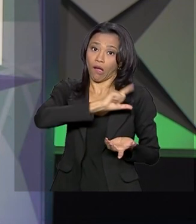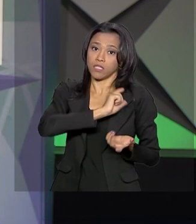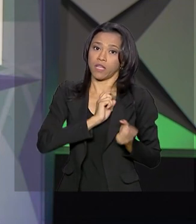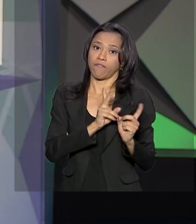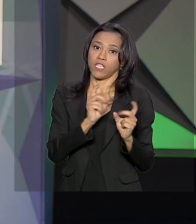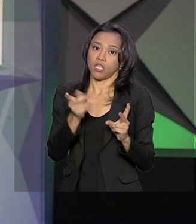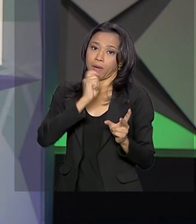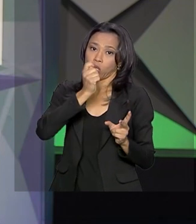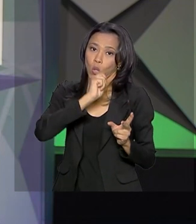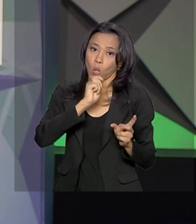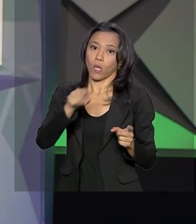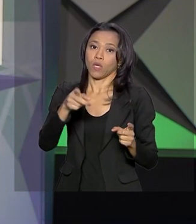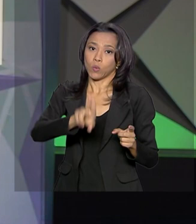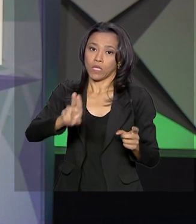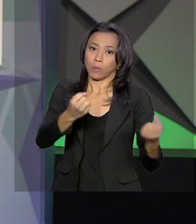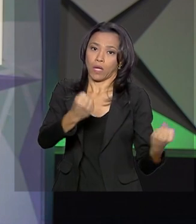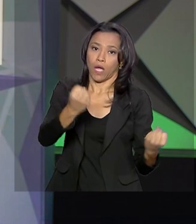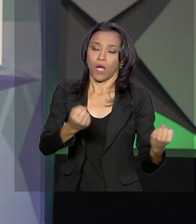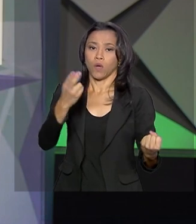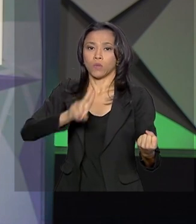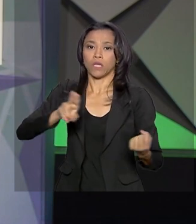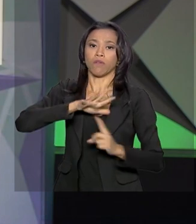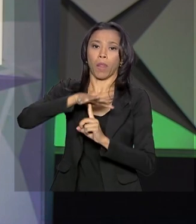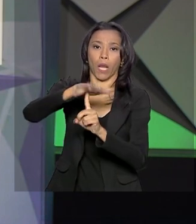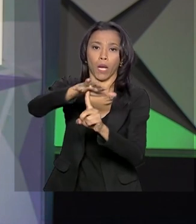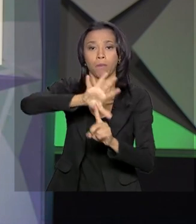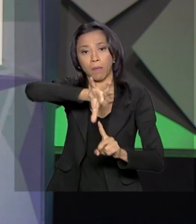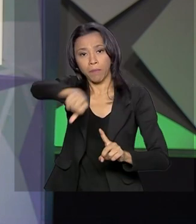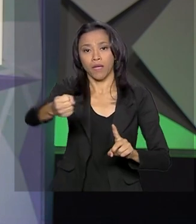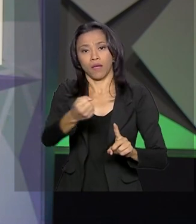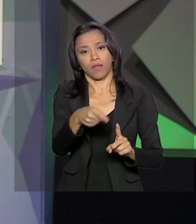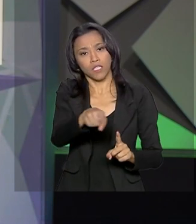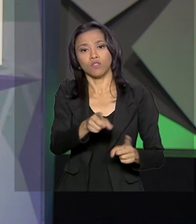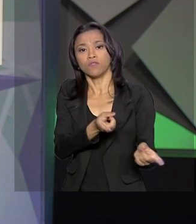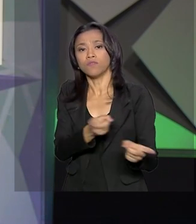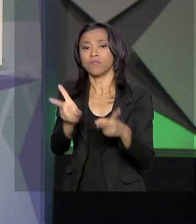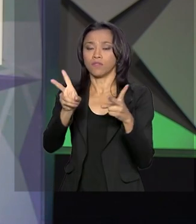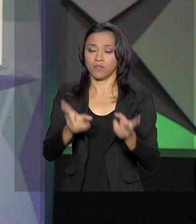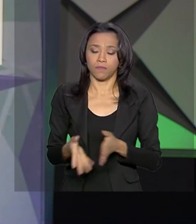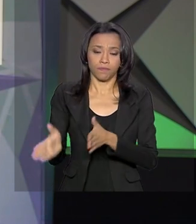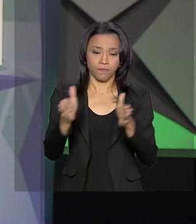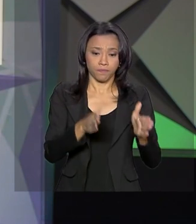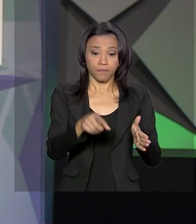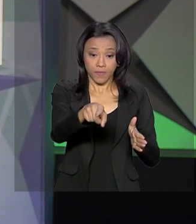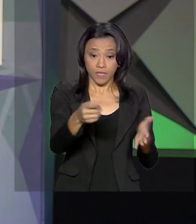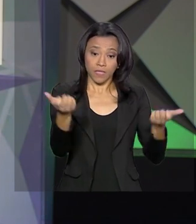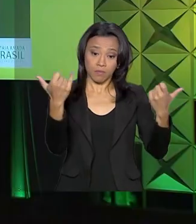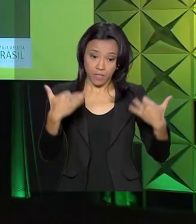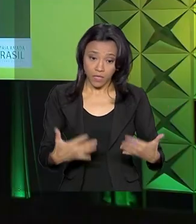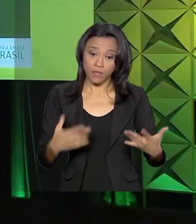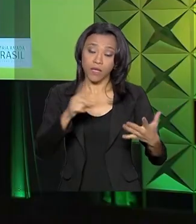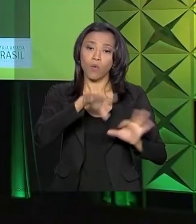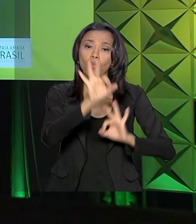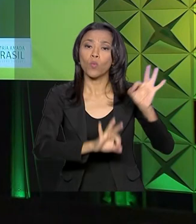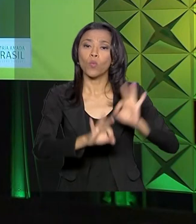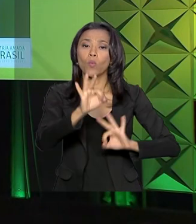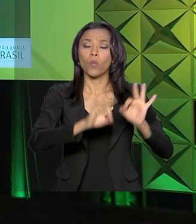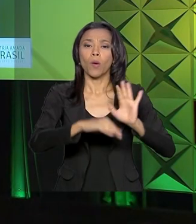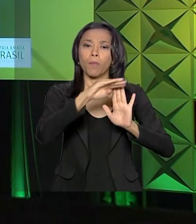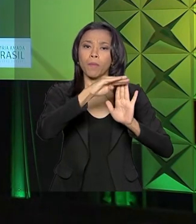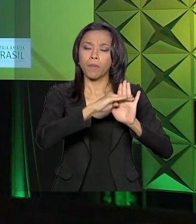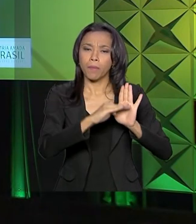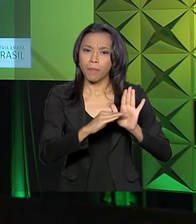imediato. Ele destacou a maior atuação da Força Nacional com a Operação Verde Brasil, operações